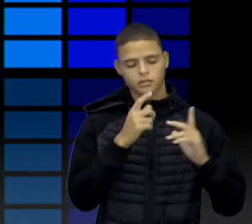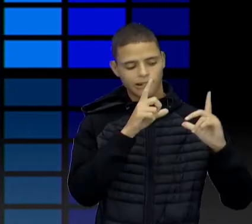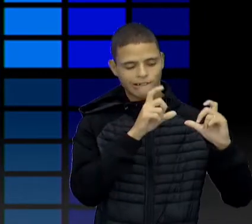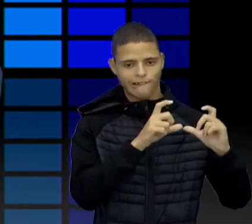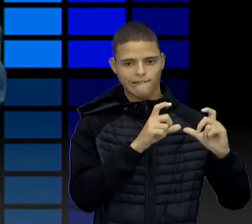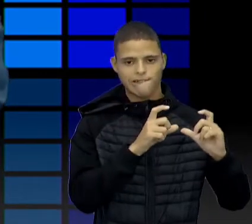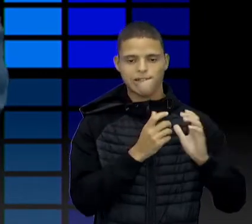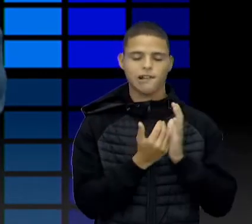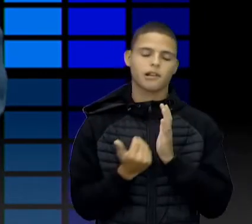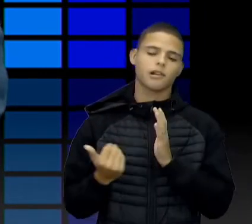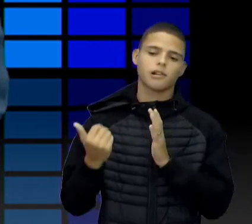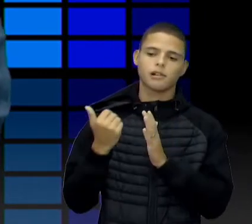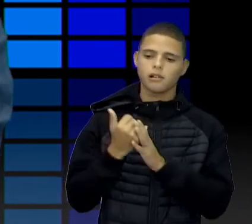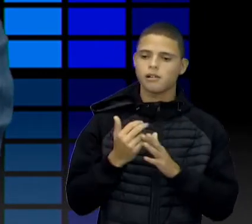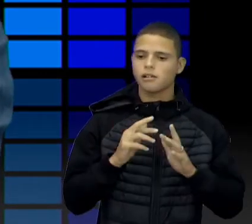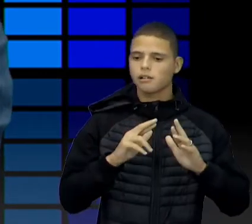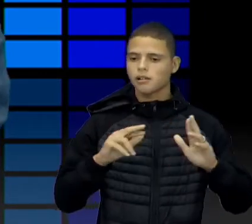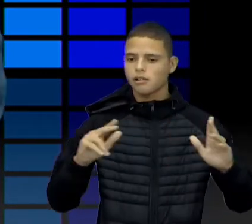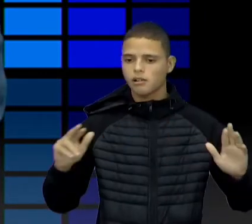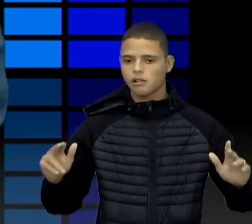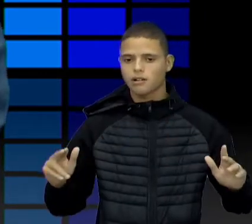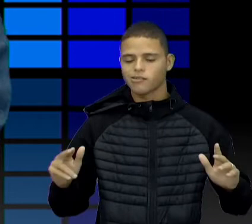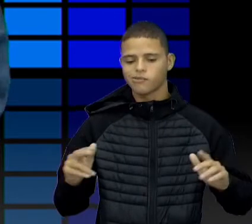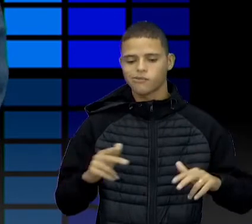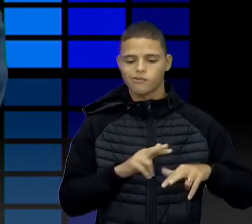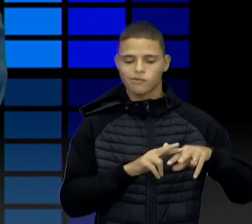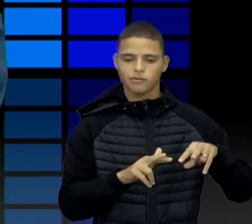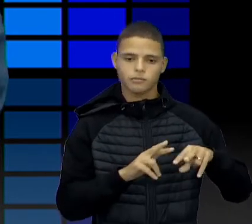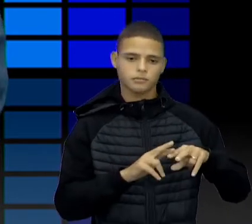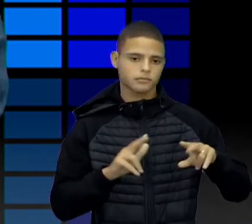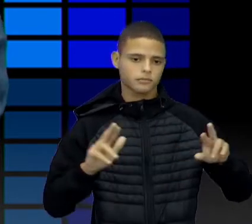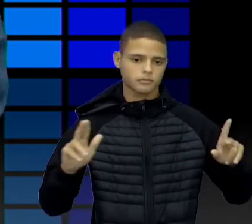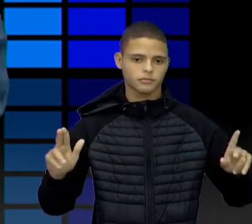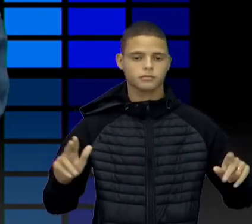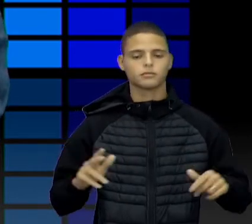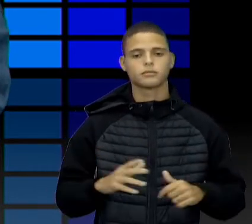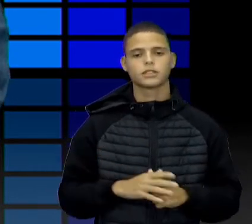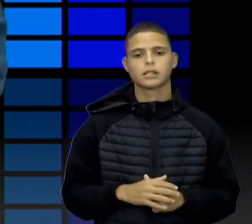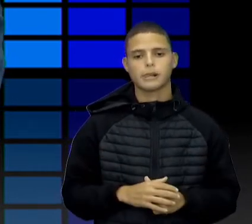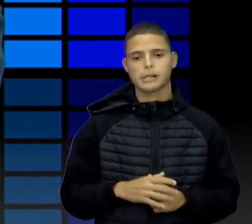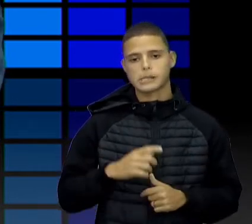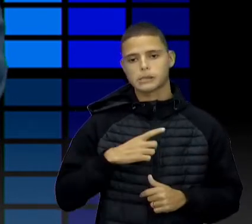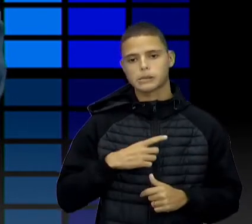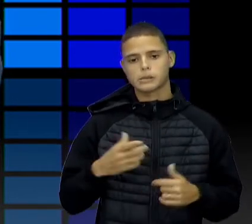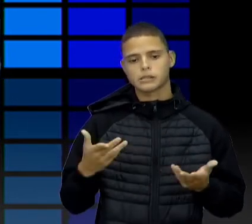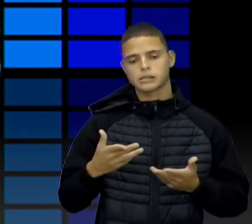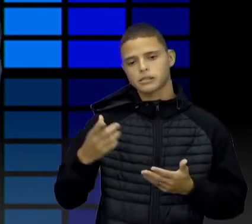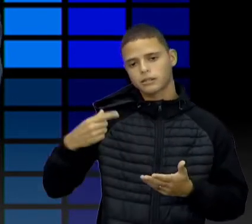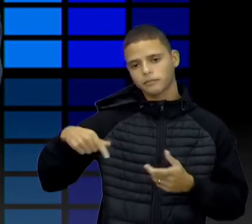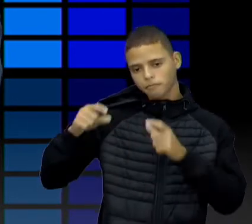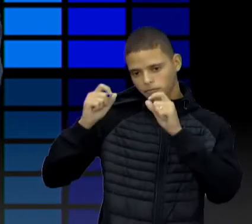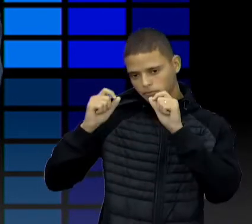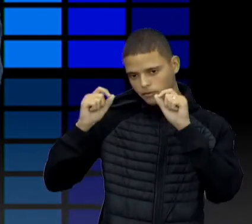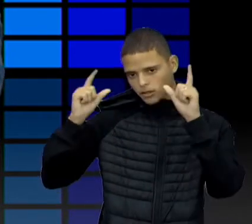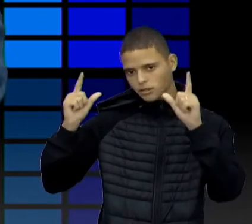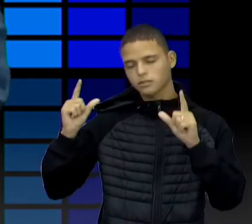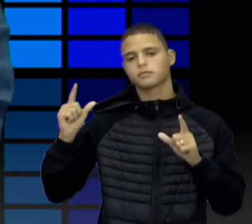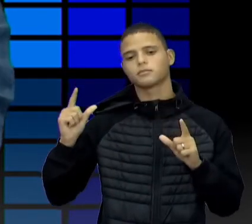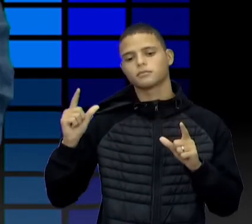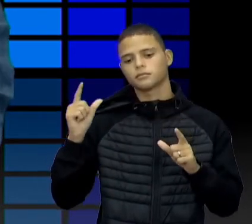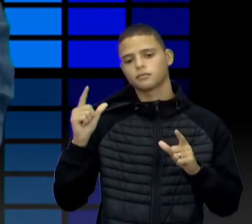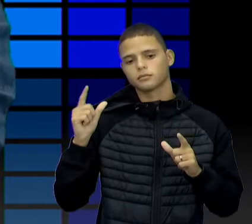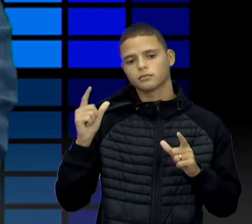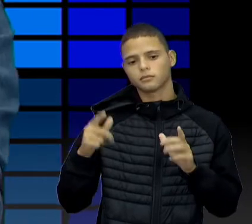ser muito mais diversa dentro das suas características do que ela é hoje. Sim. E quando a gente chama atenção para